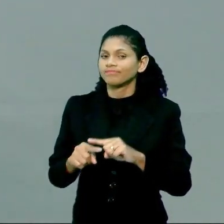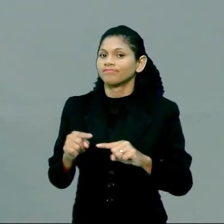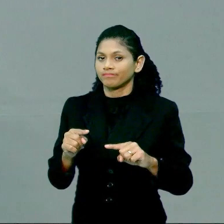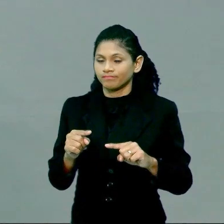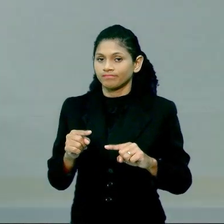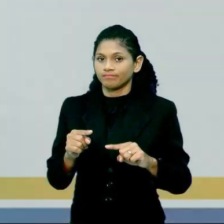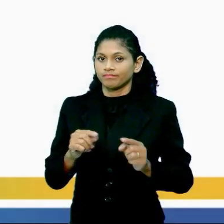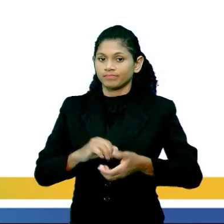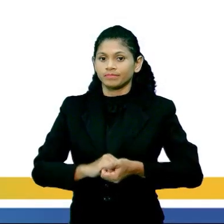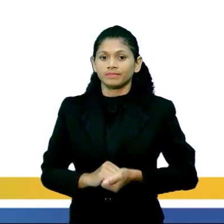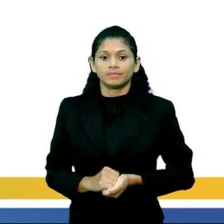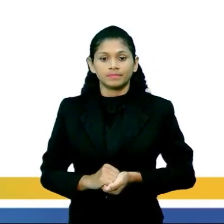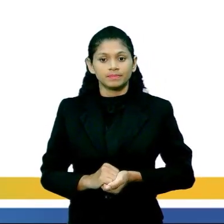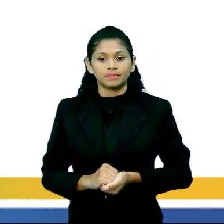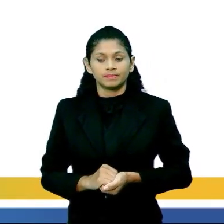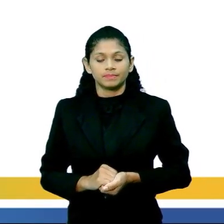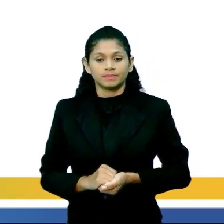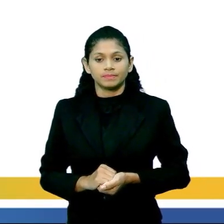anteriormente.